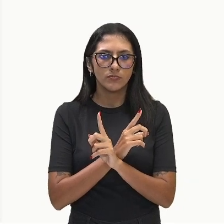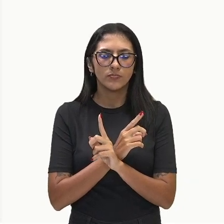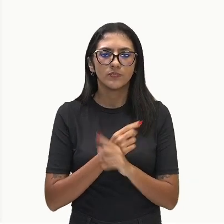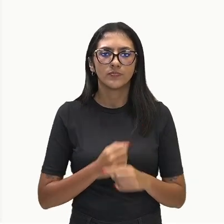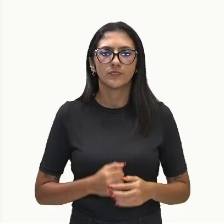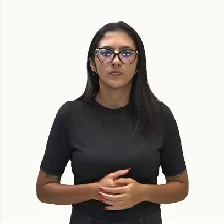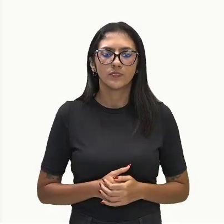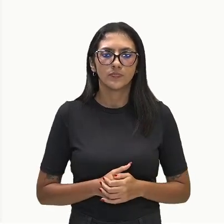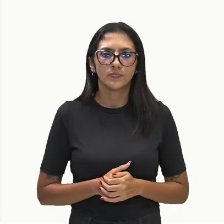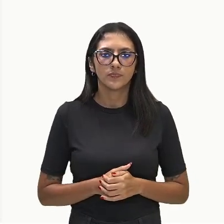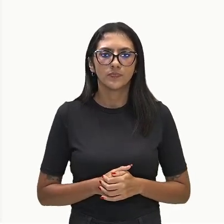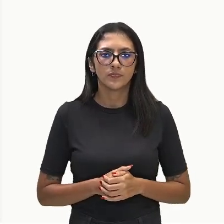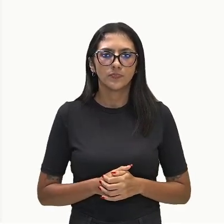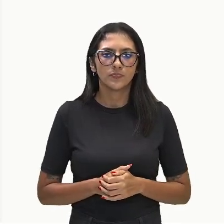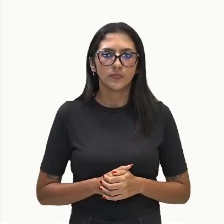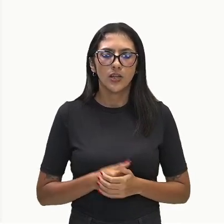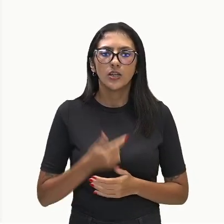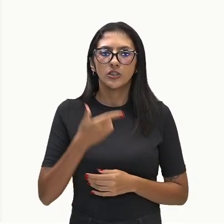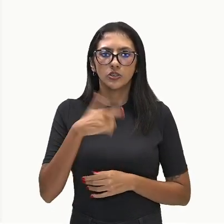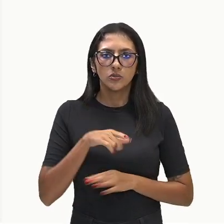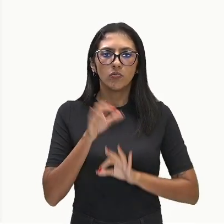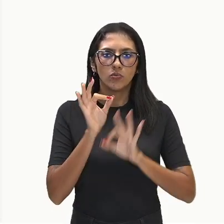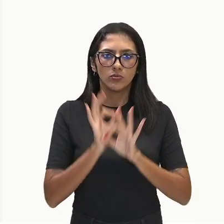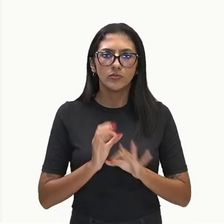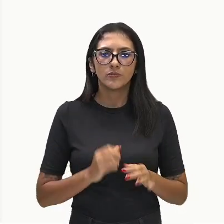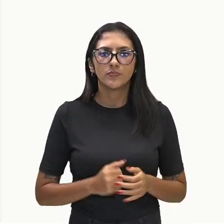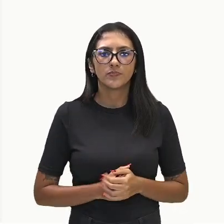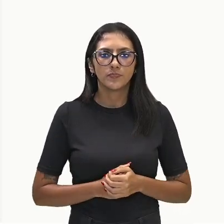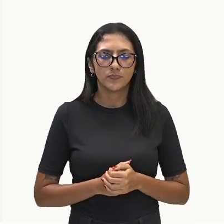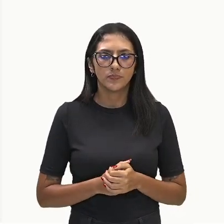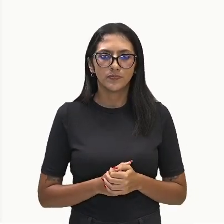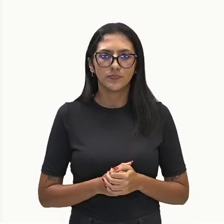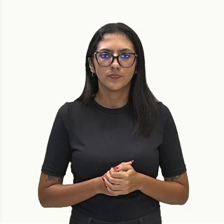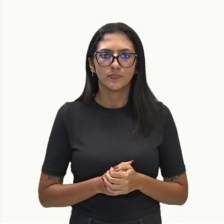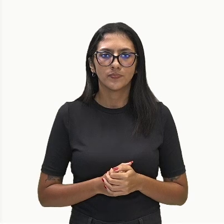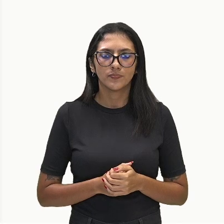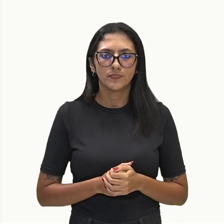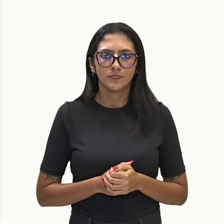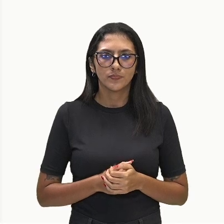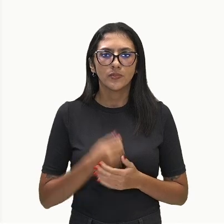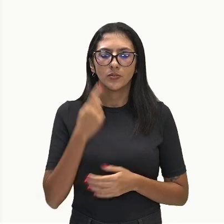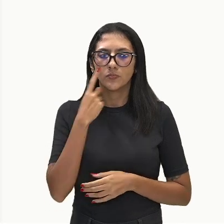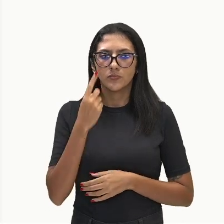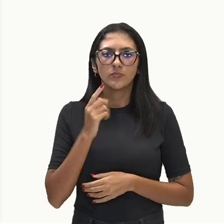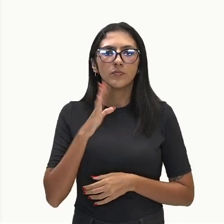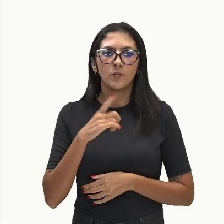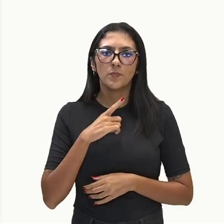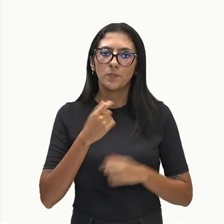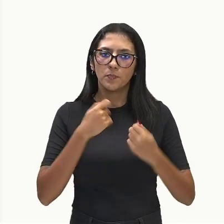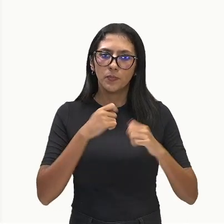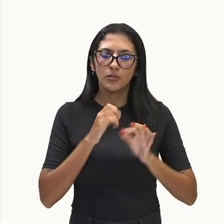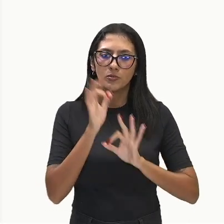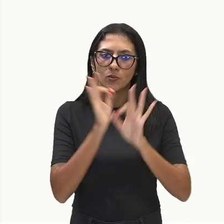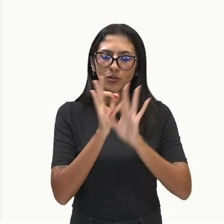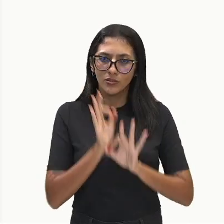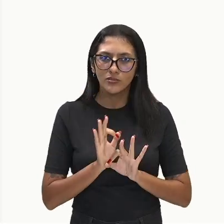membro e vamos repetir o 36 lá no outro lado da equação. Aqui a gente vai precisar fazer o